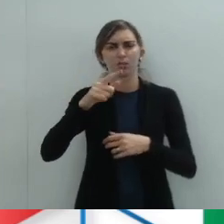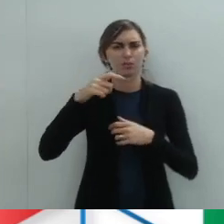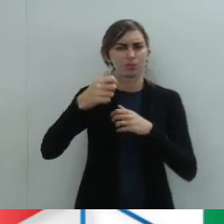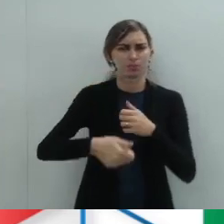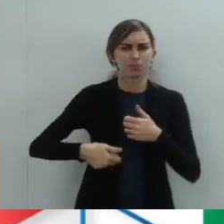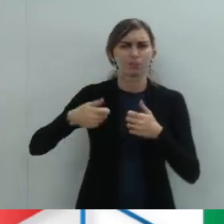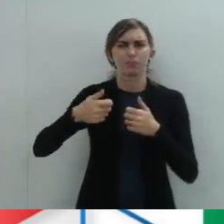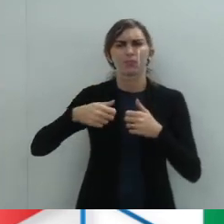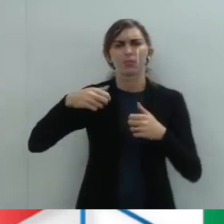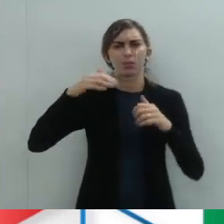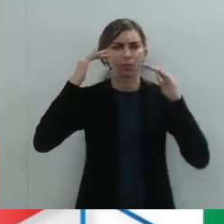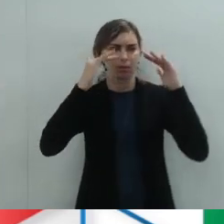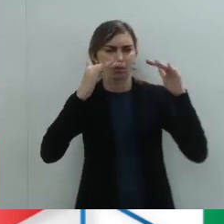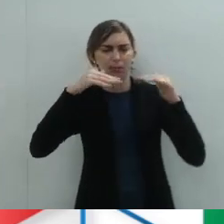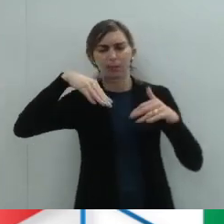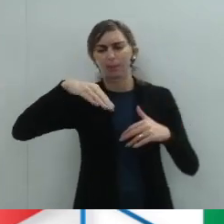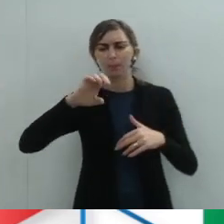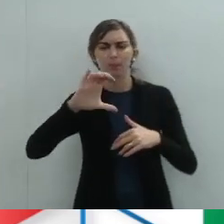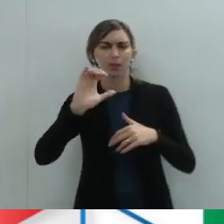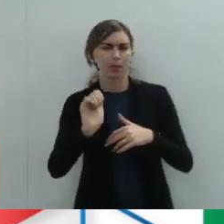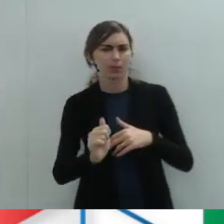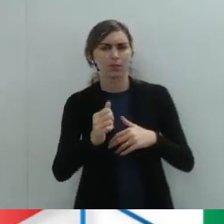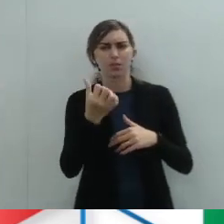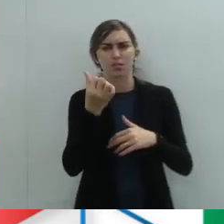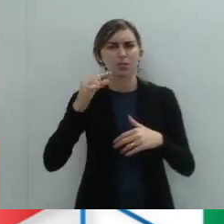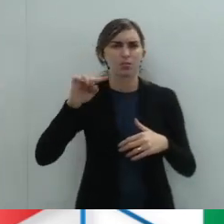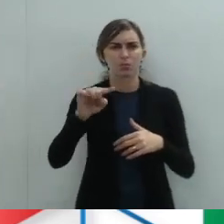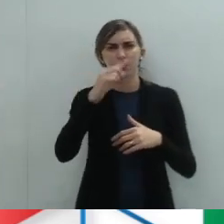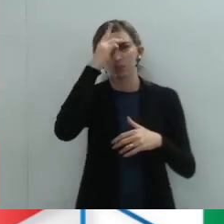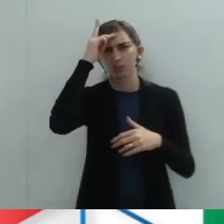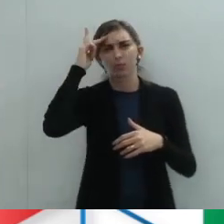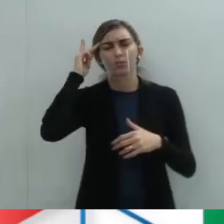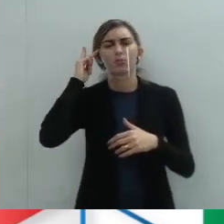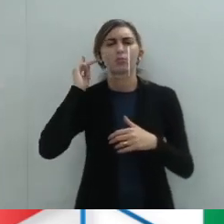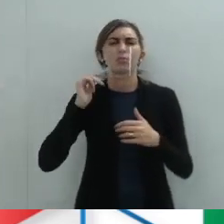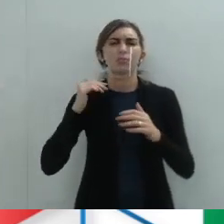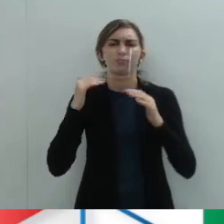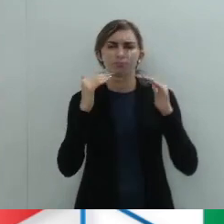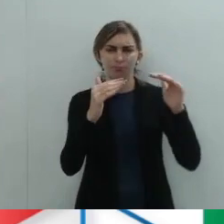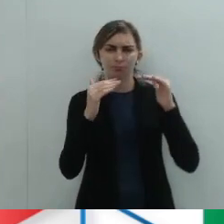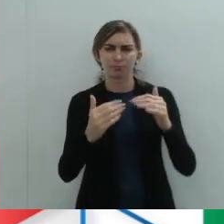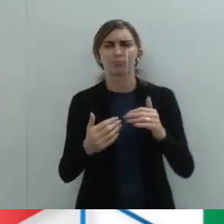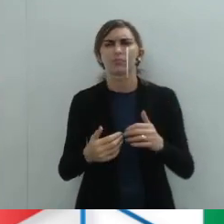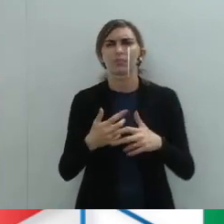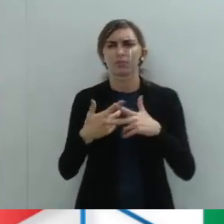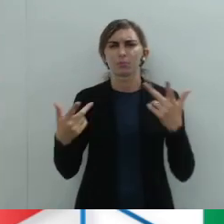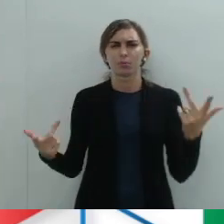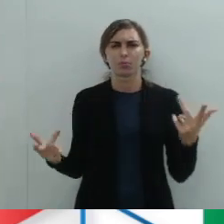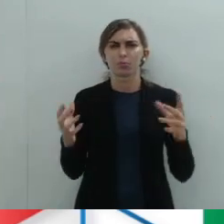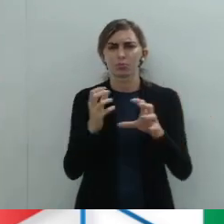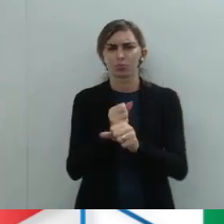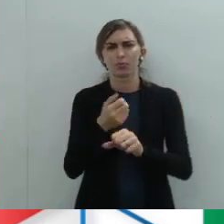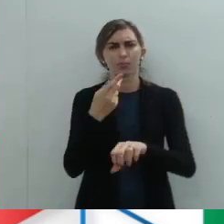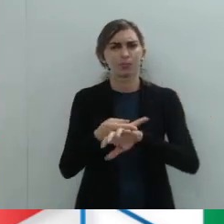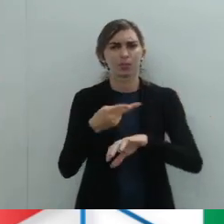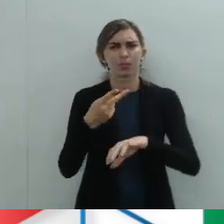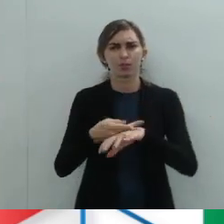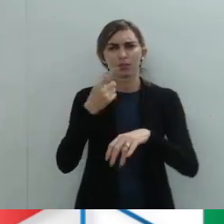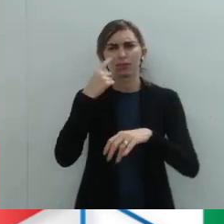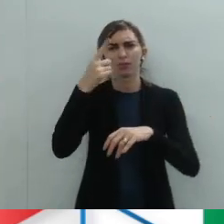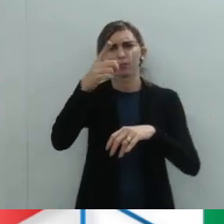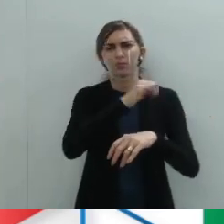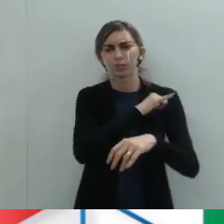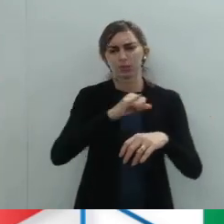peregrinação a Meca, e foi acompanhada de mais de 6.000 pessoas e incontáveis somas de prata. Aí na imagem você está vendo esse